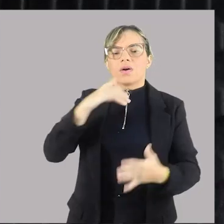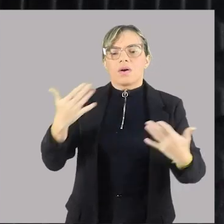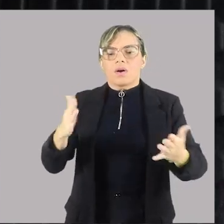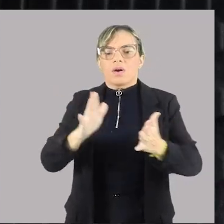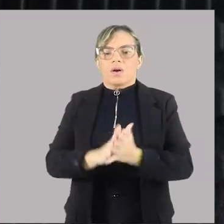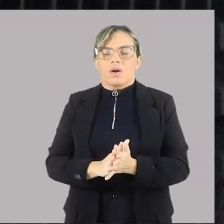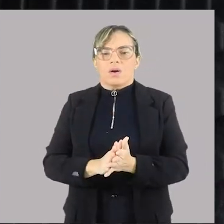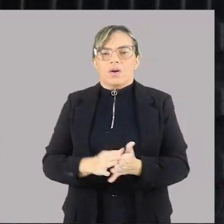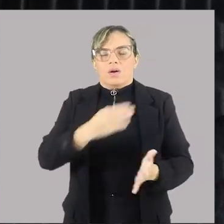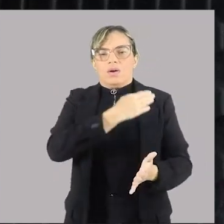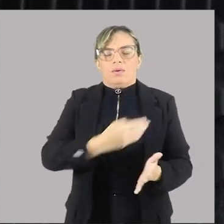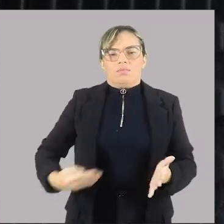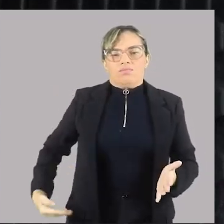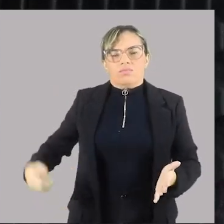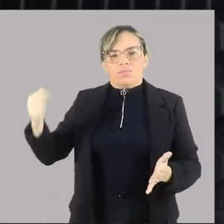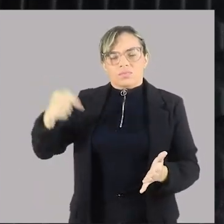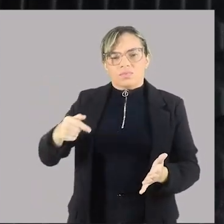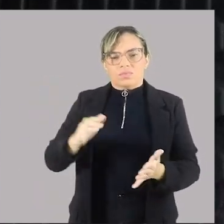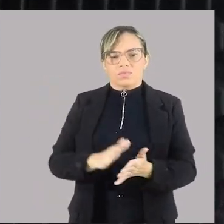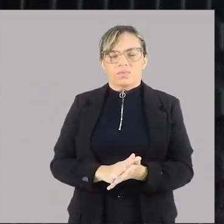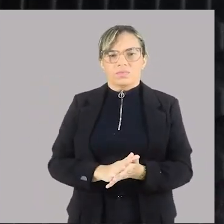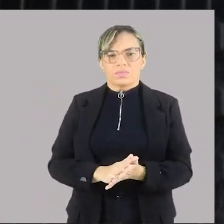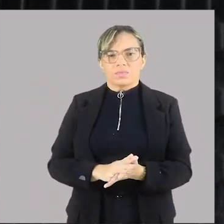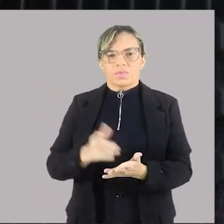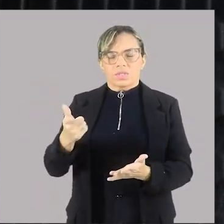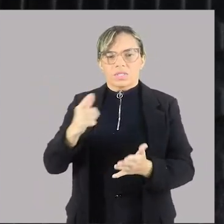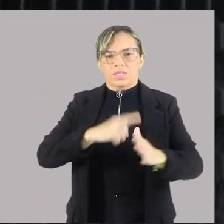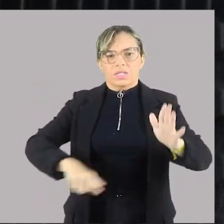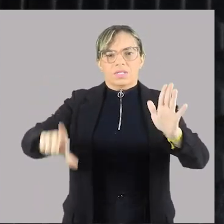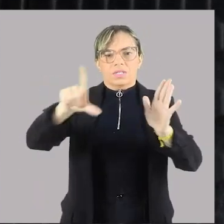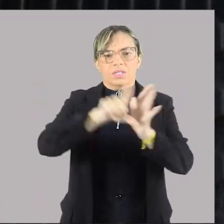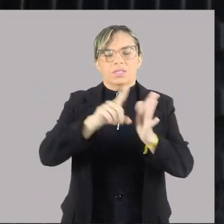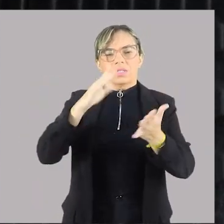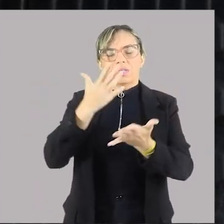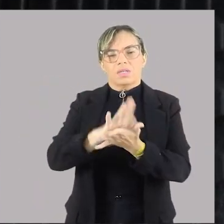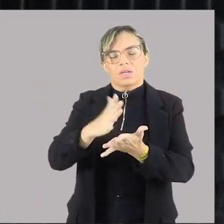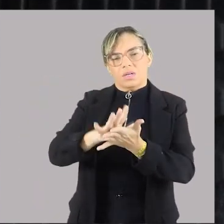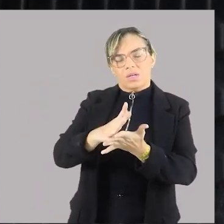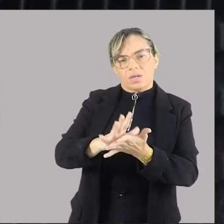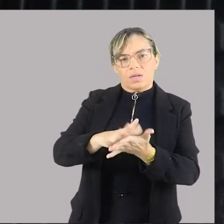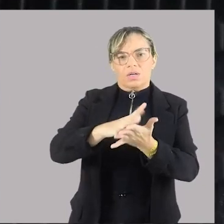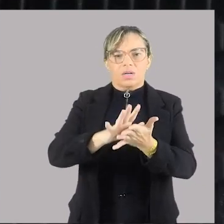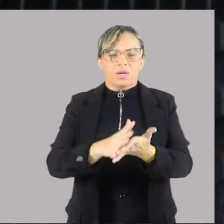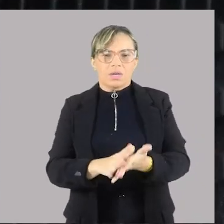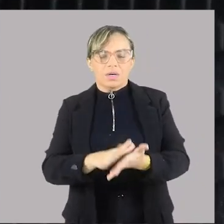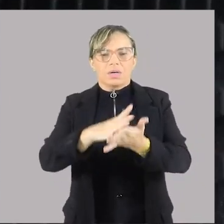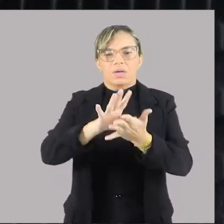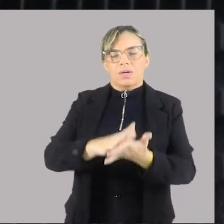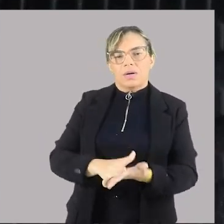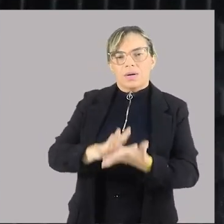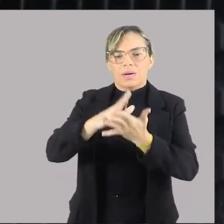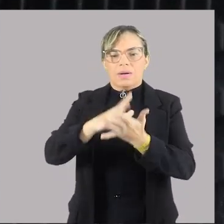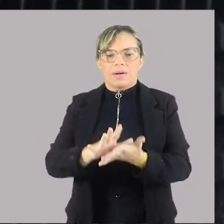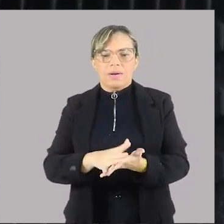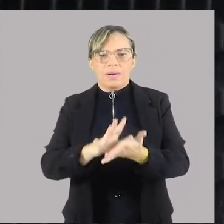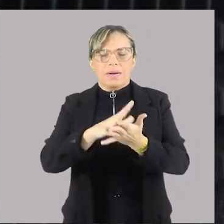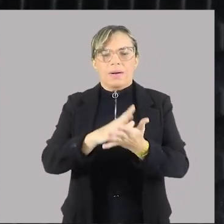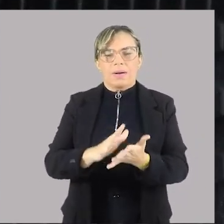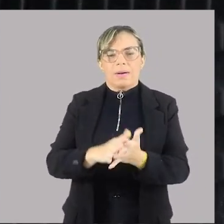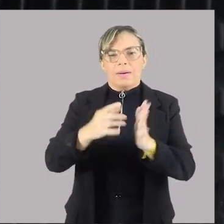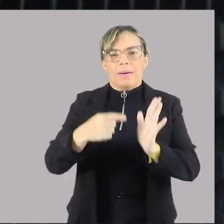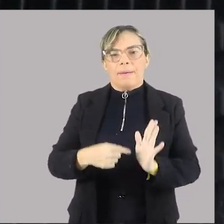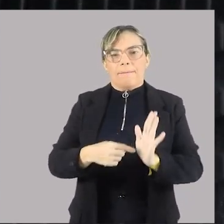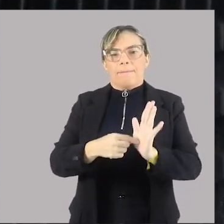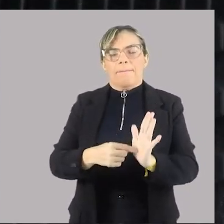chega, inclusive, a legalizar o samba, né? Inclusive a colocar o samba